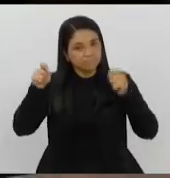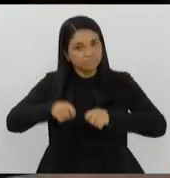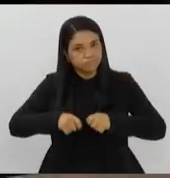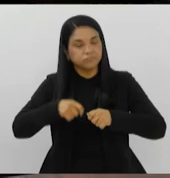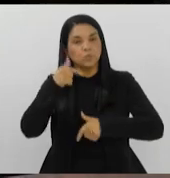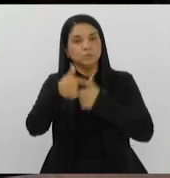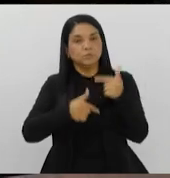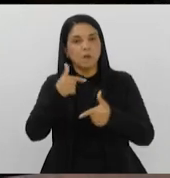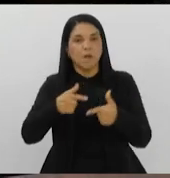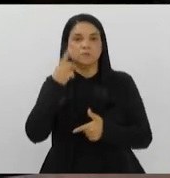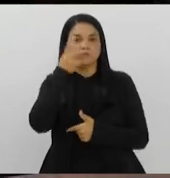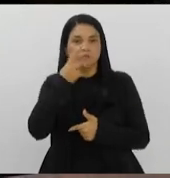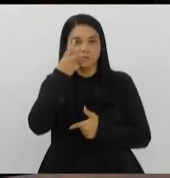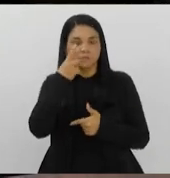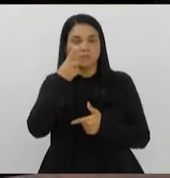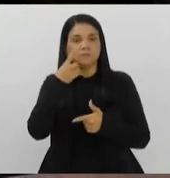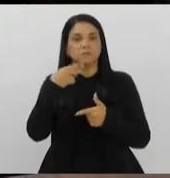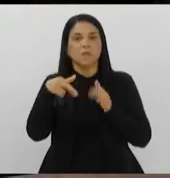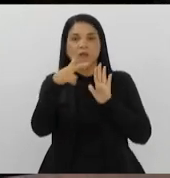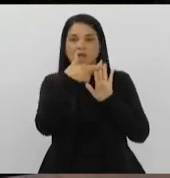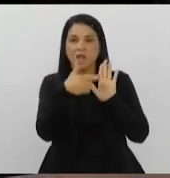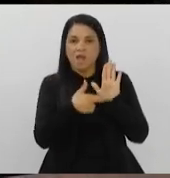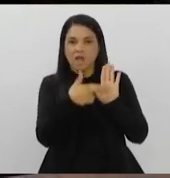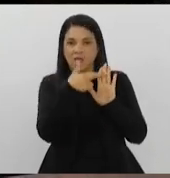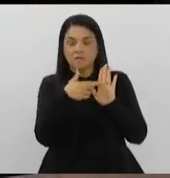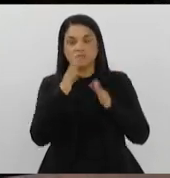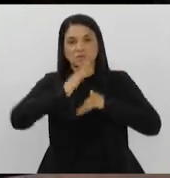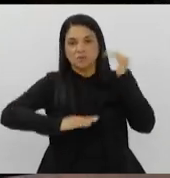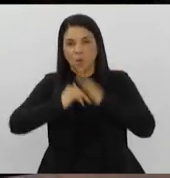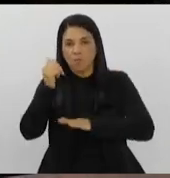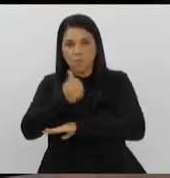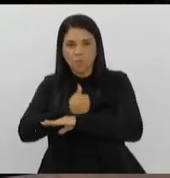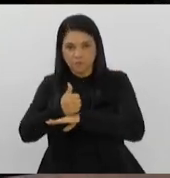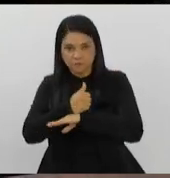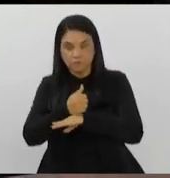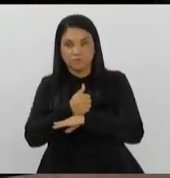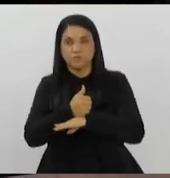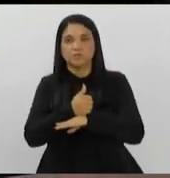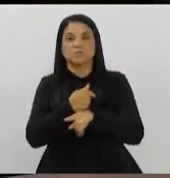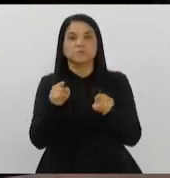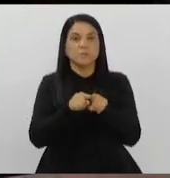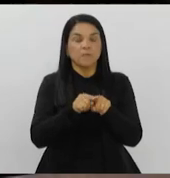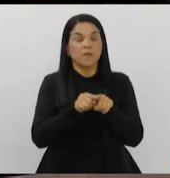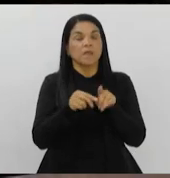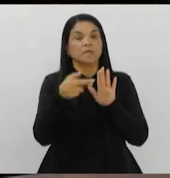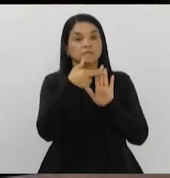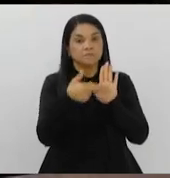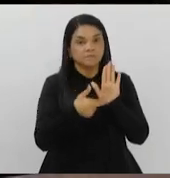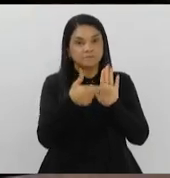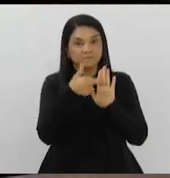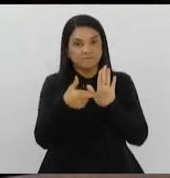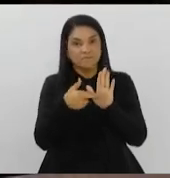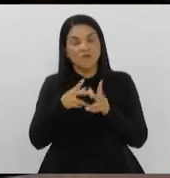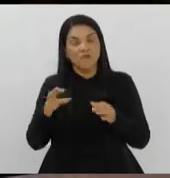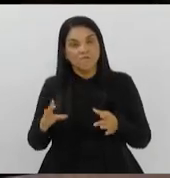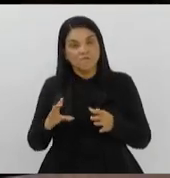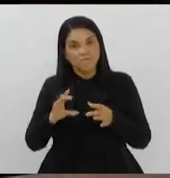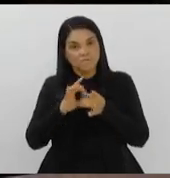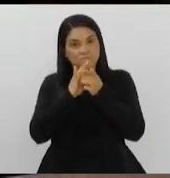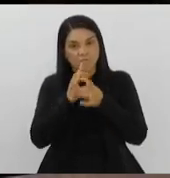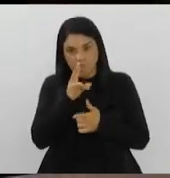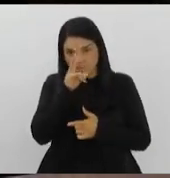para regulamentar, por exemplo, profissões, e não só para regulamentar no sentido de fortalecer